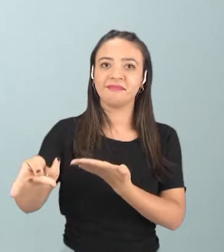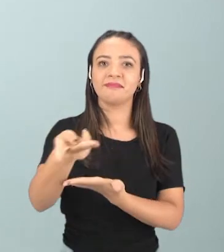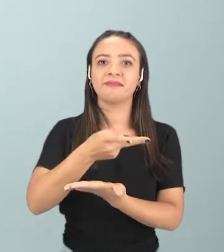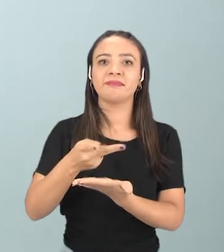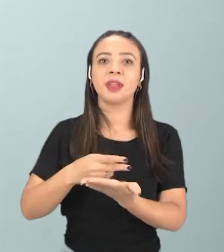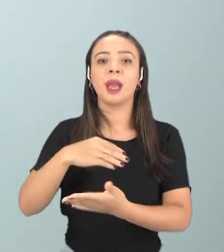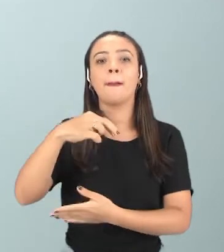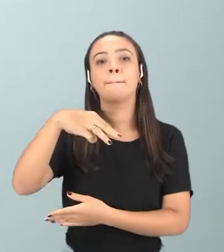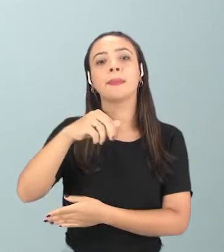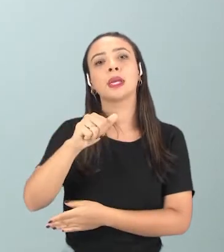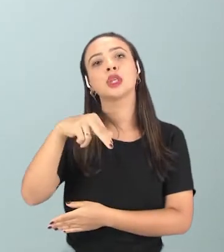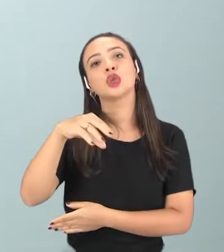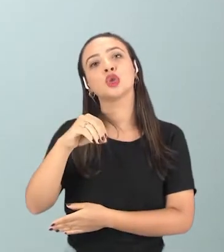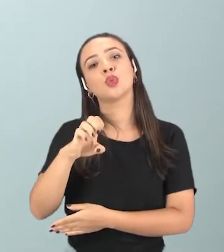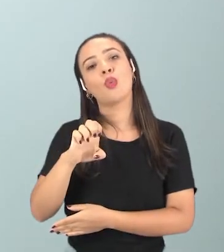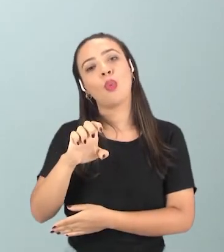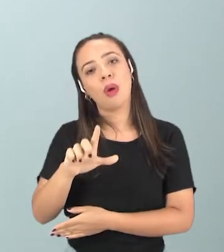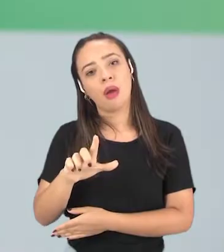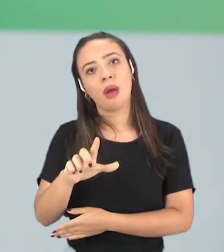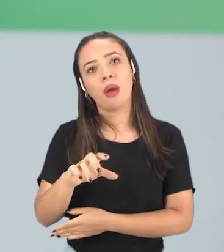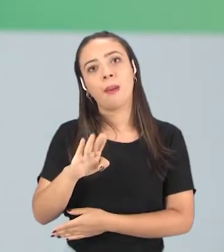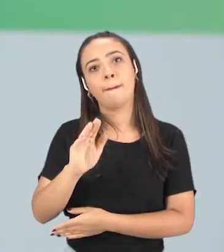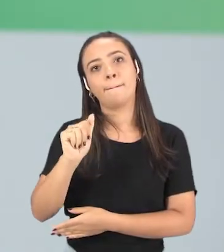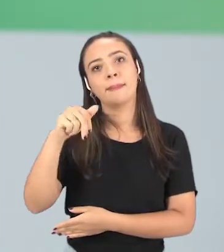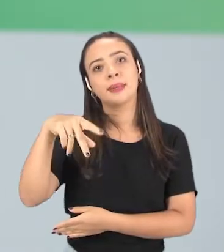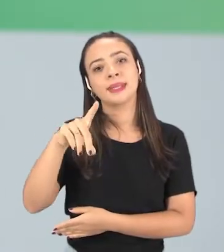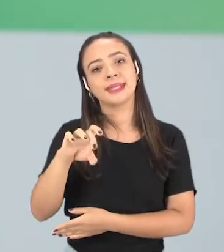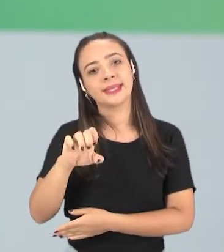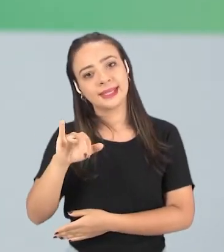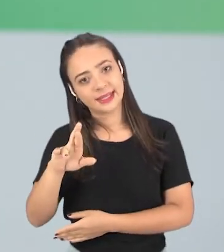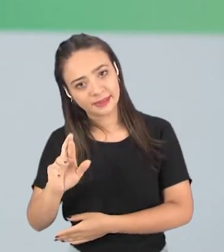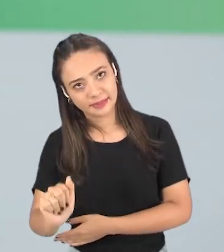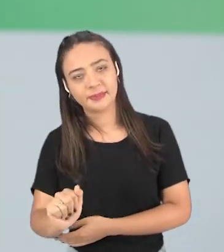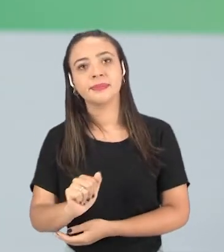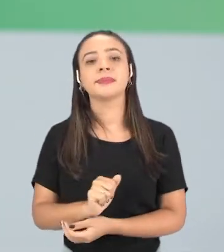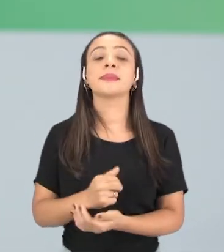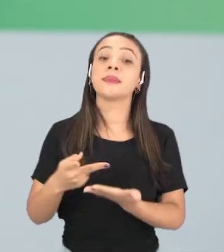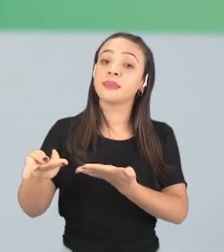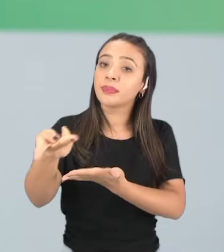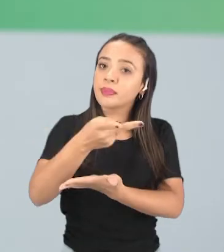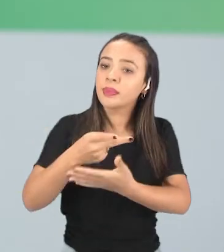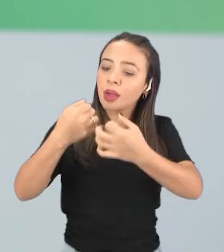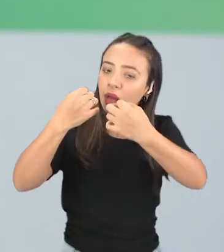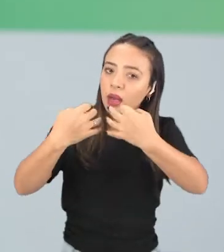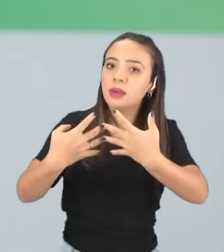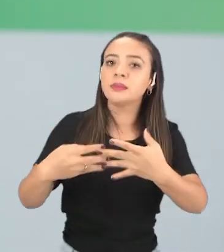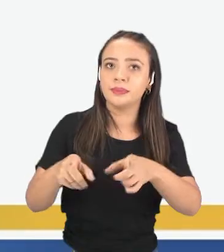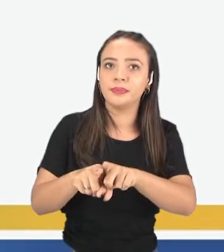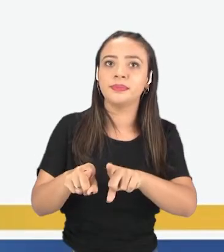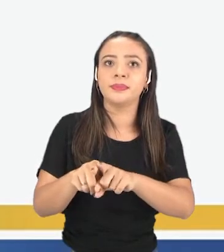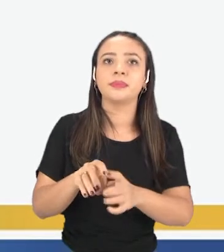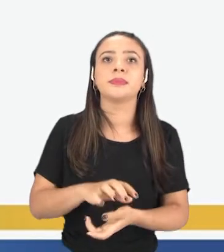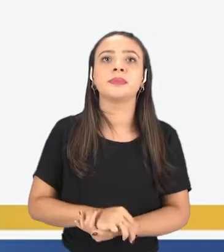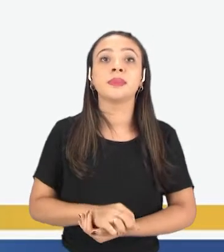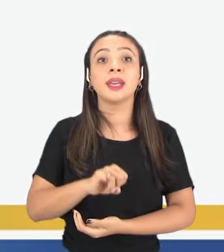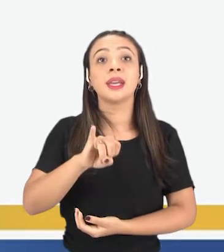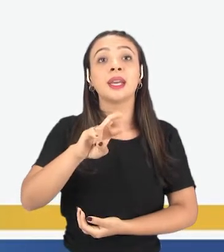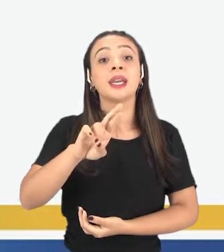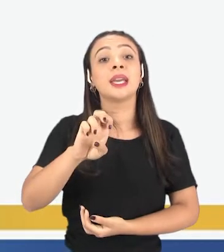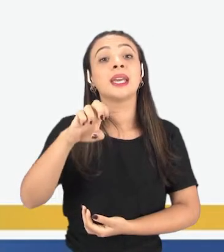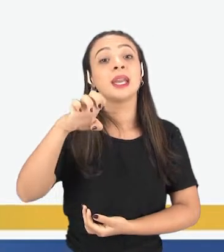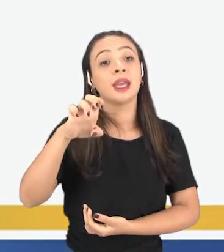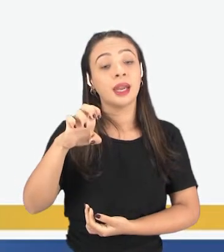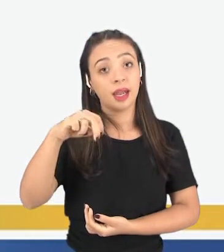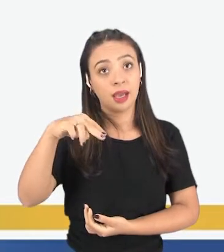Manuel Bandeira sobre que trata dessa questão também. Irene